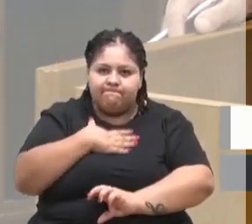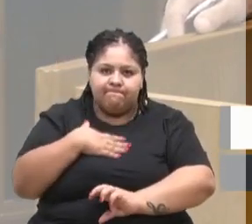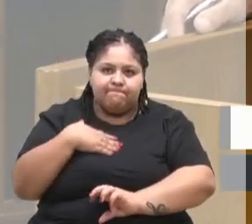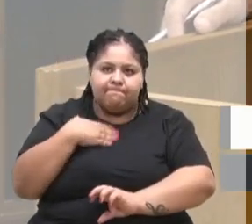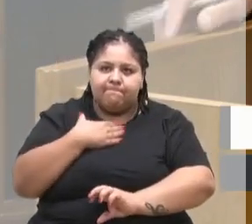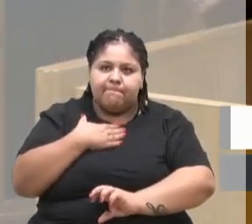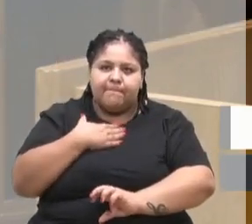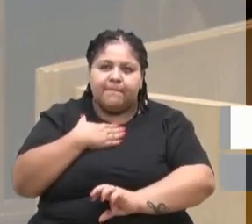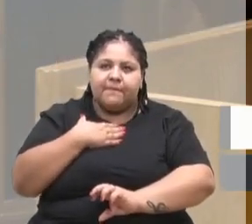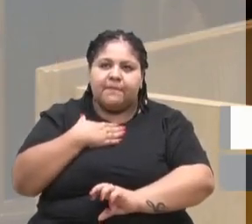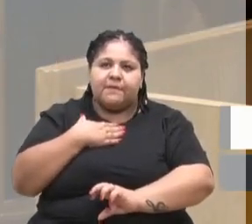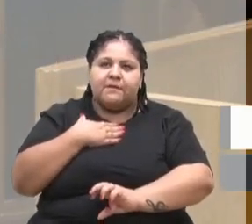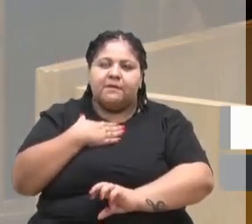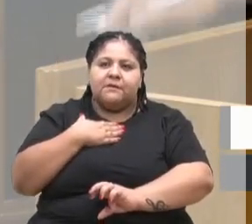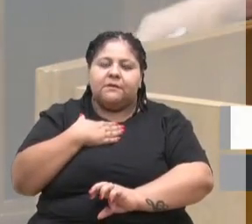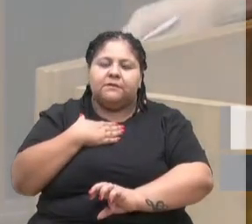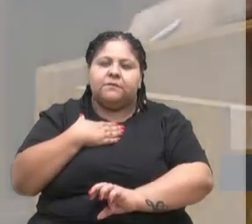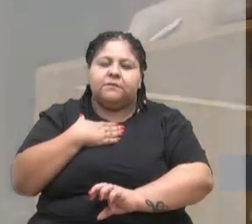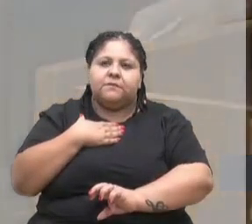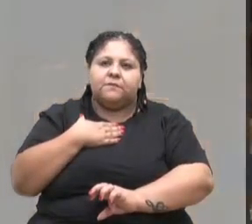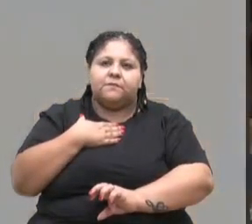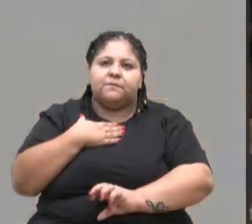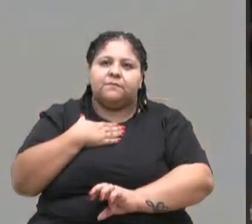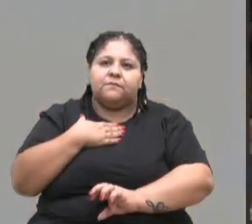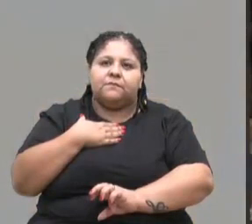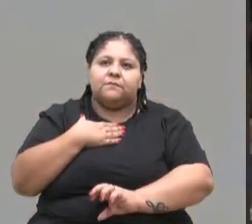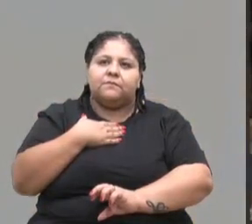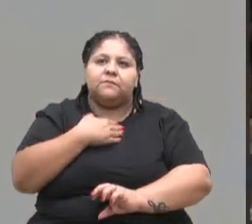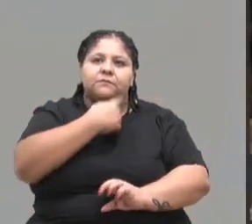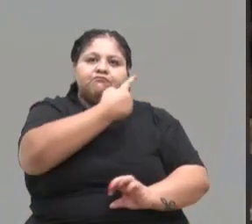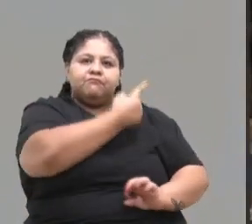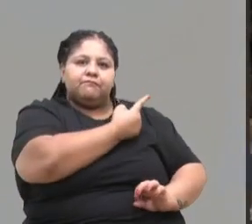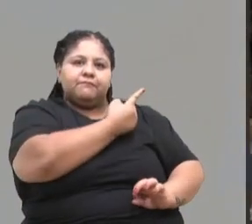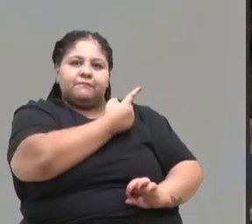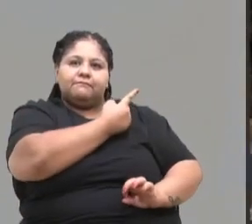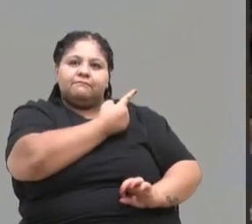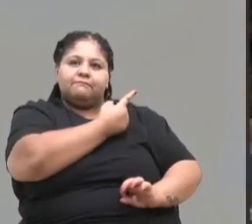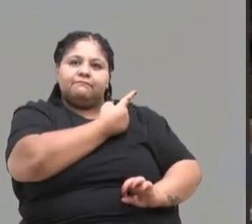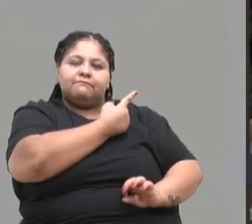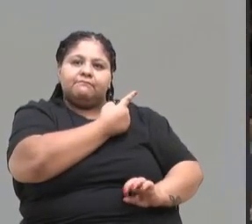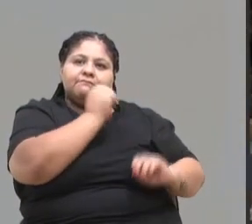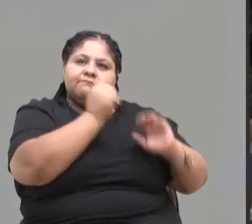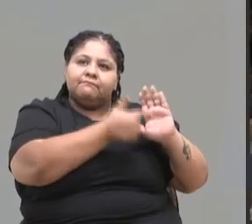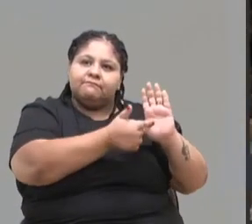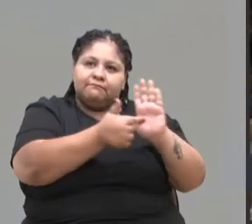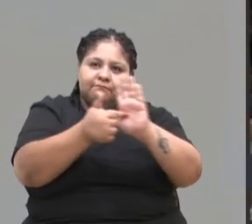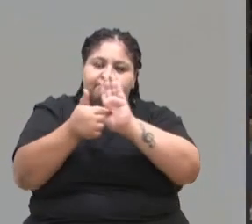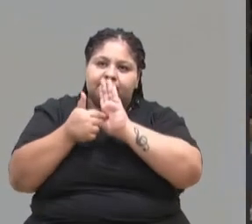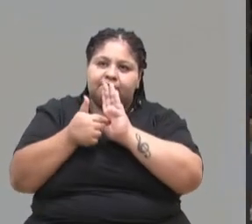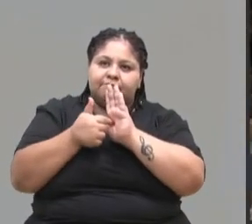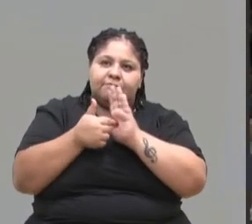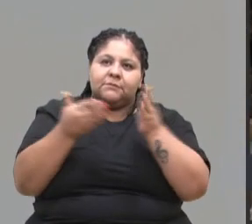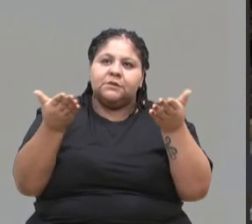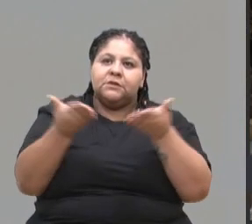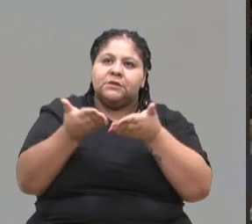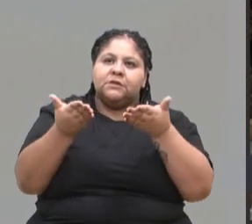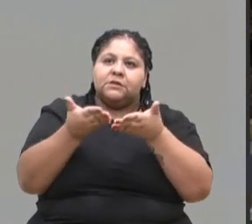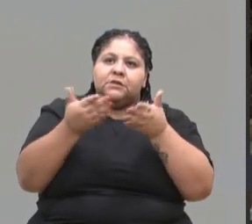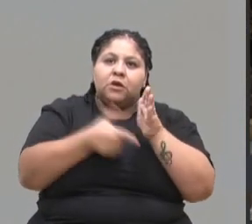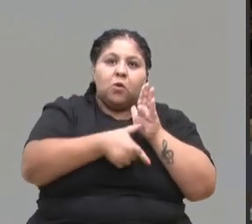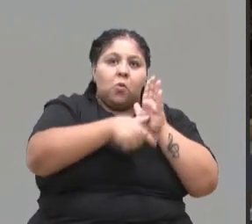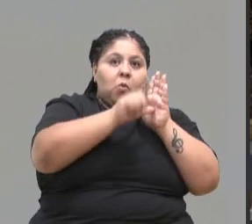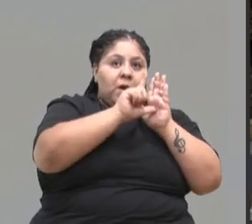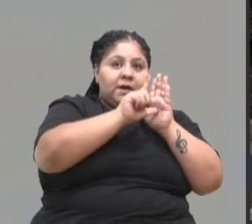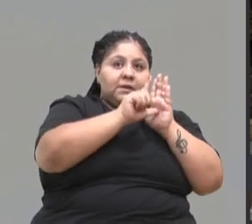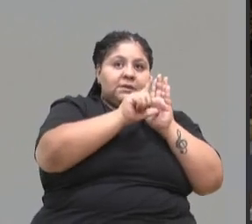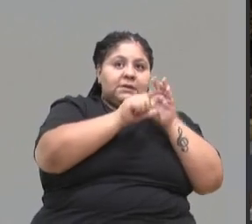poucos, as cordoalhas estão sendo sinalizadas. No telão vocês podem ver o antes e o